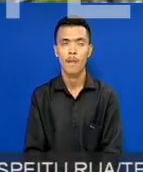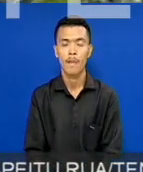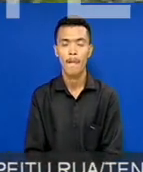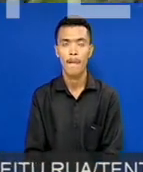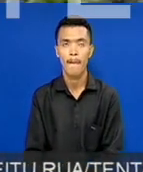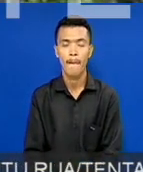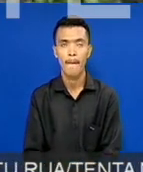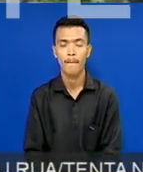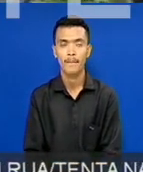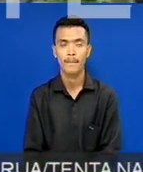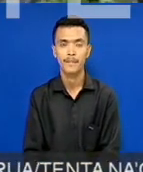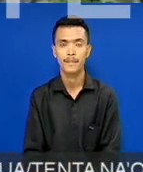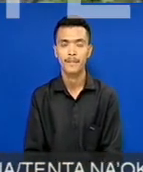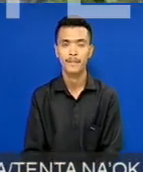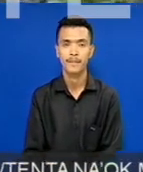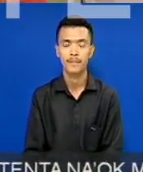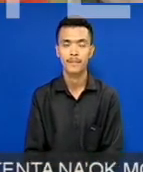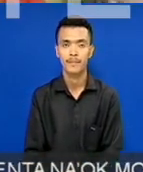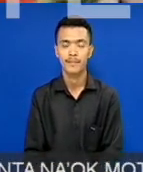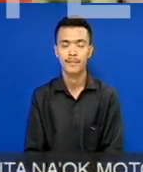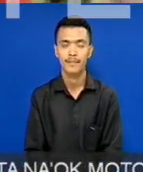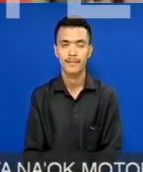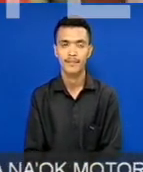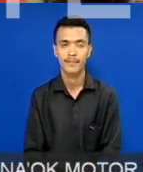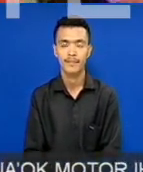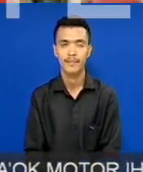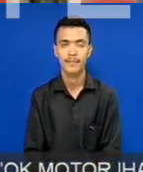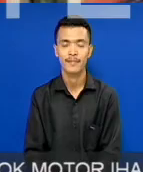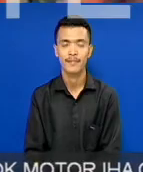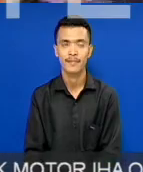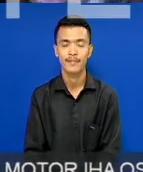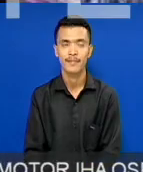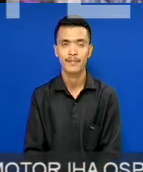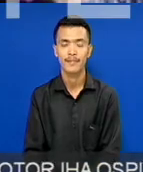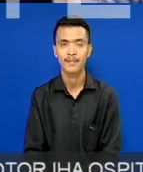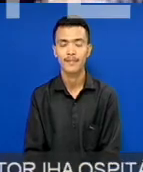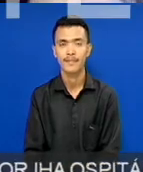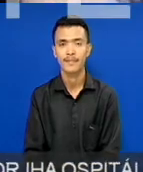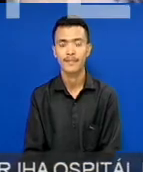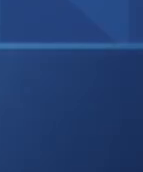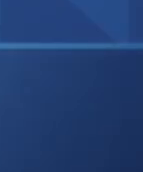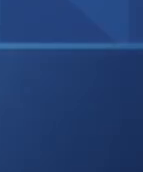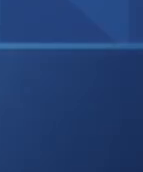Deodet, Lupal, Nomos Opa. Husi Babonaro Triponio Marquez, RTTLI.